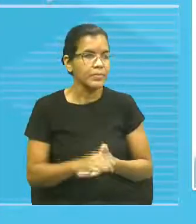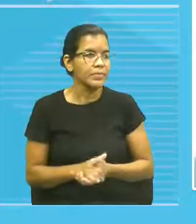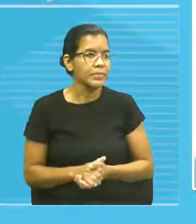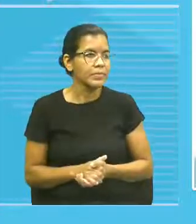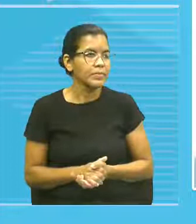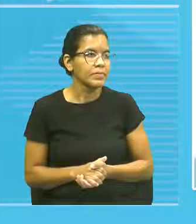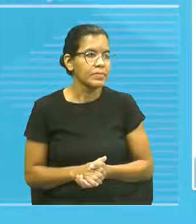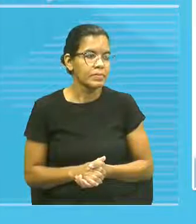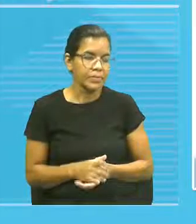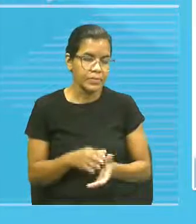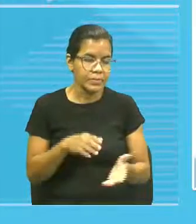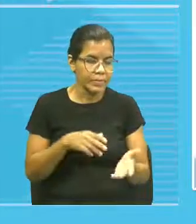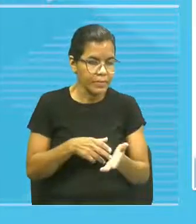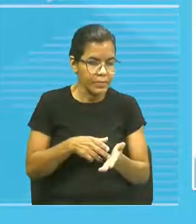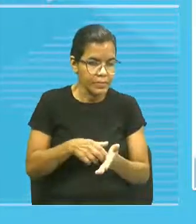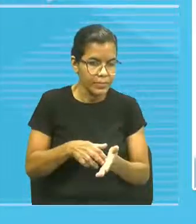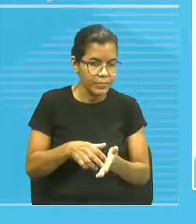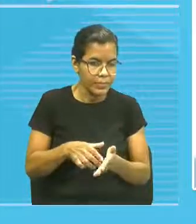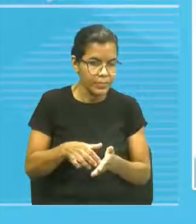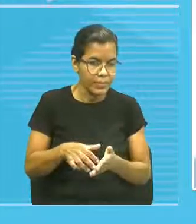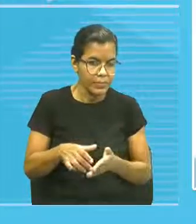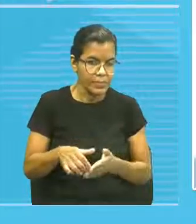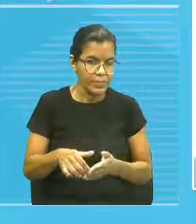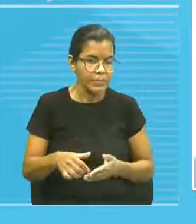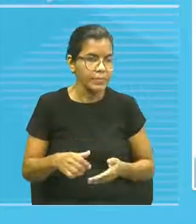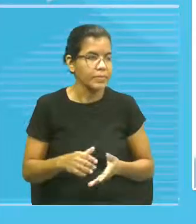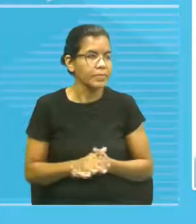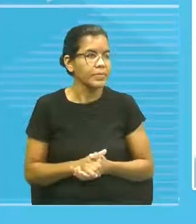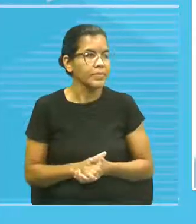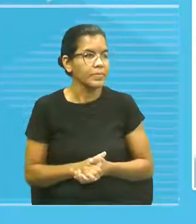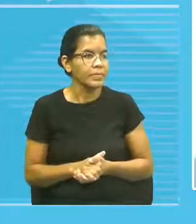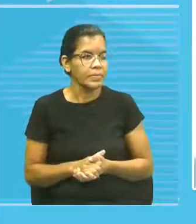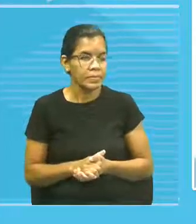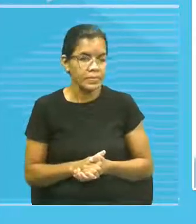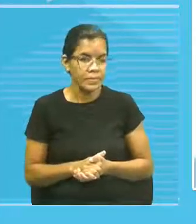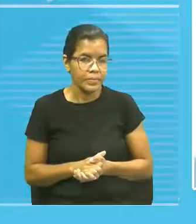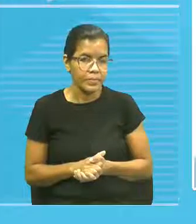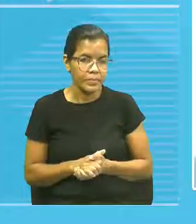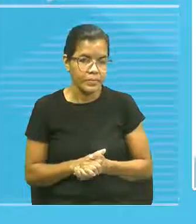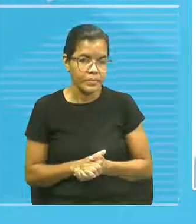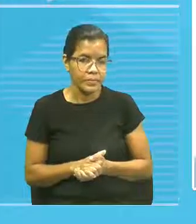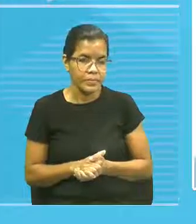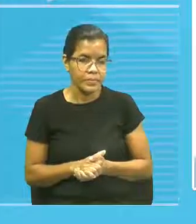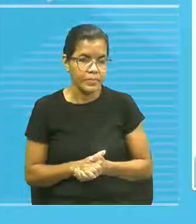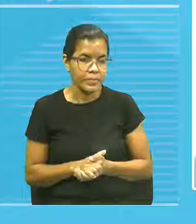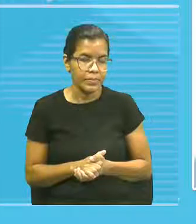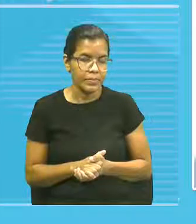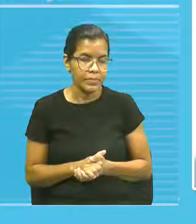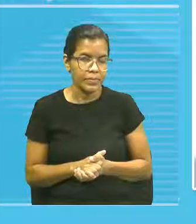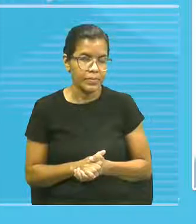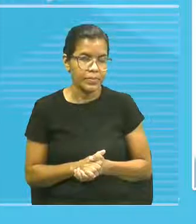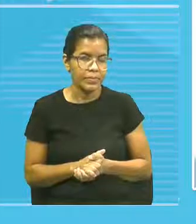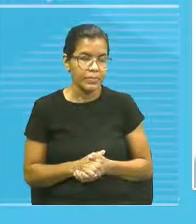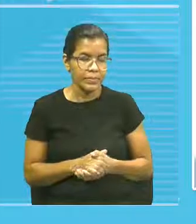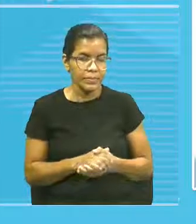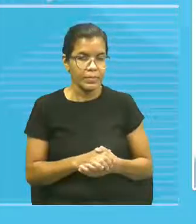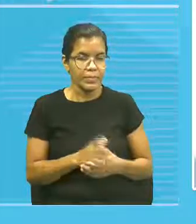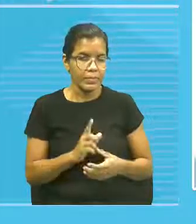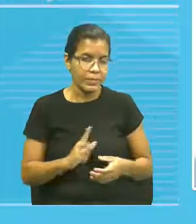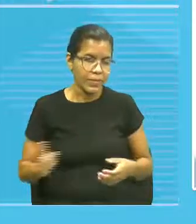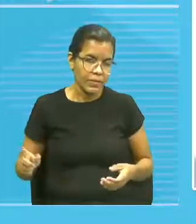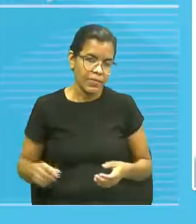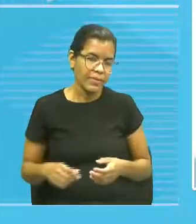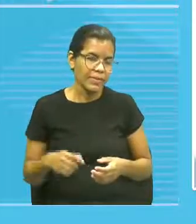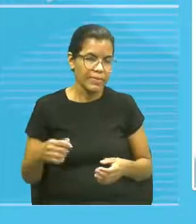fuxicar, não é desfilar, não é tu botar os fones de ouvido, fazer escova no cabelo e ir para a praça da cidade